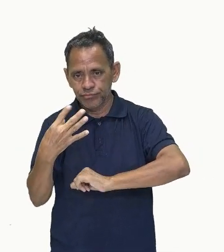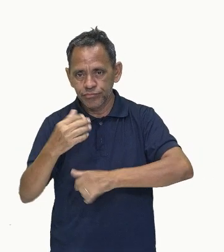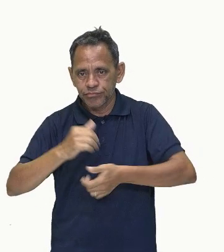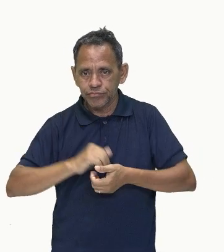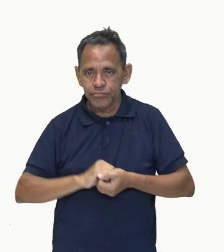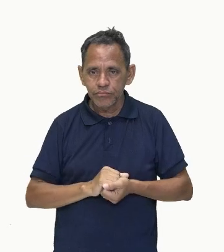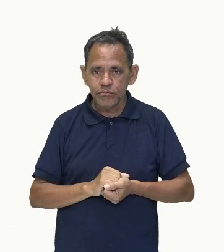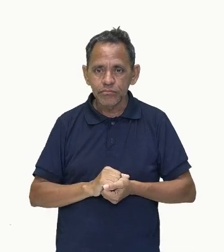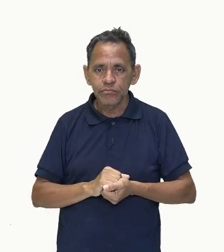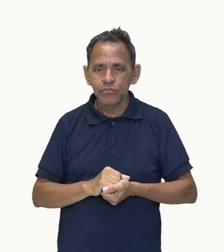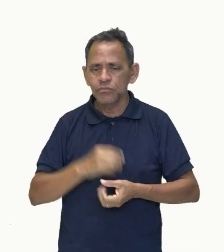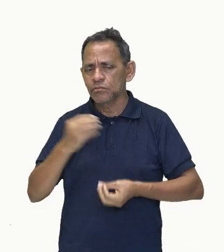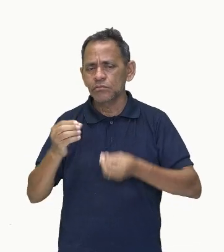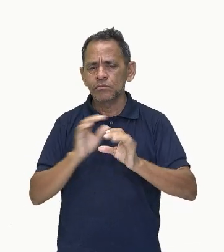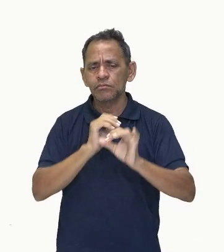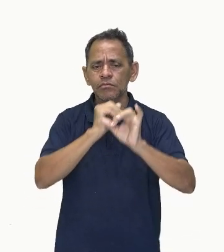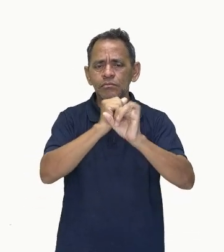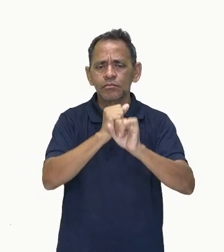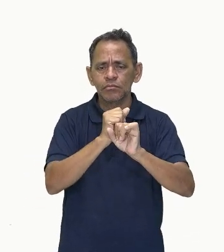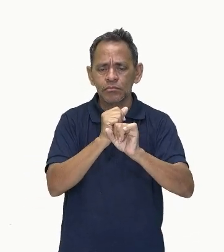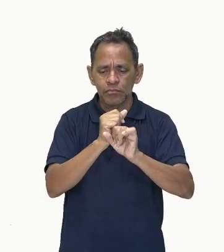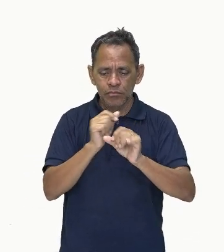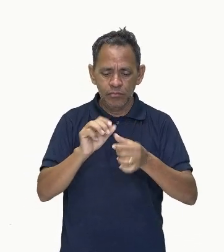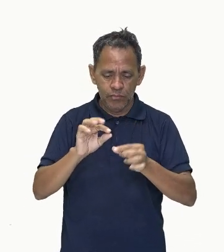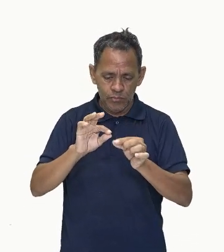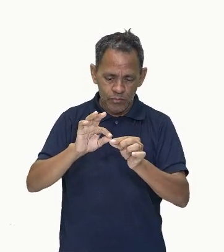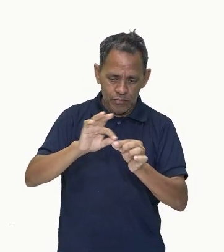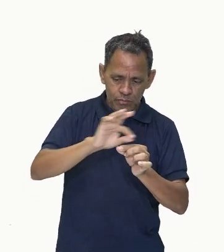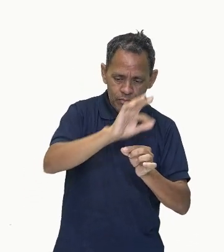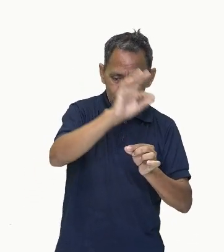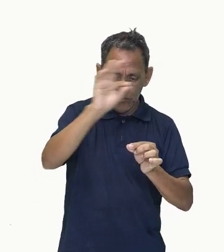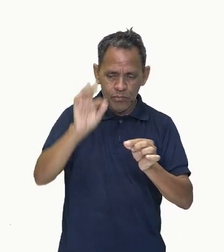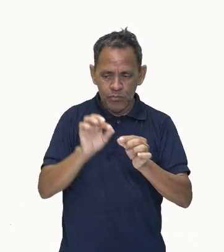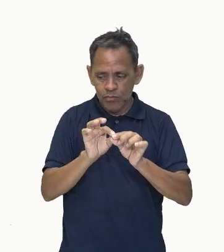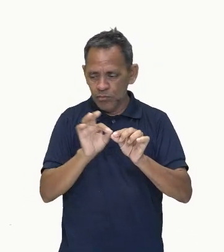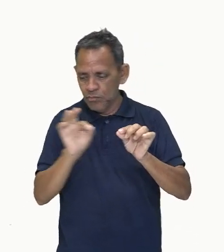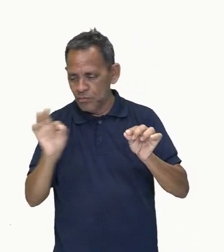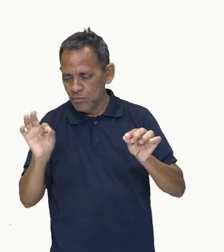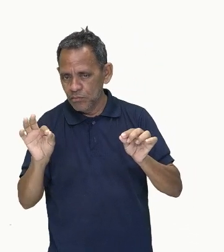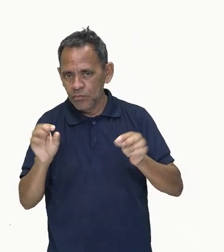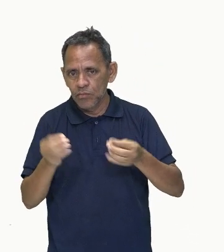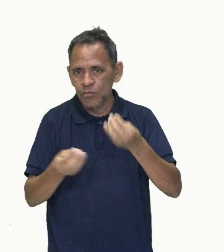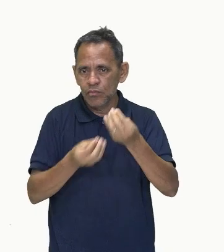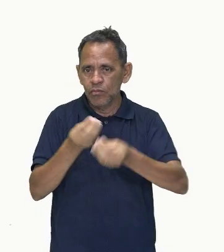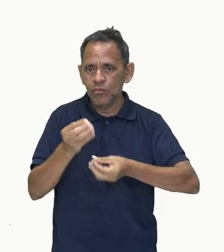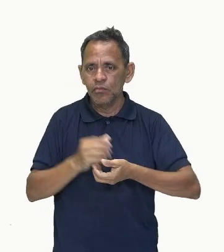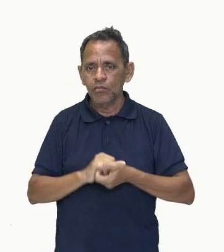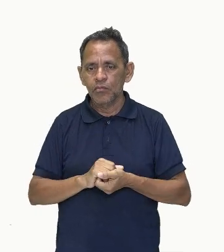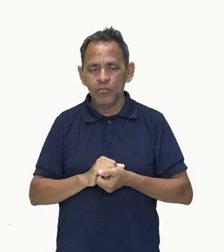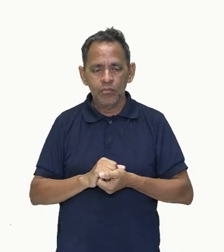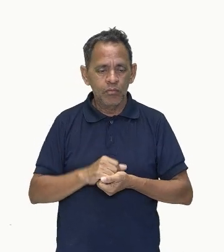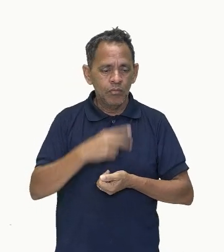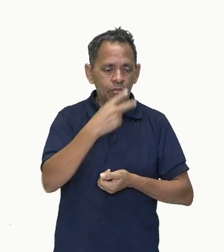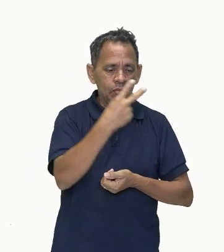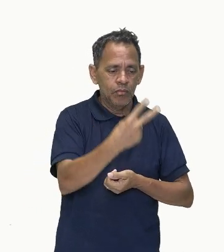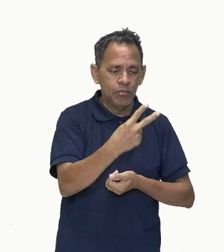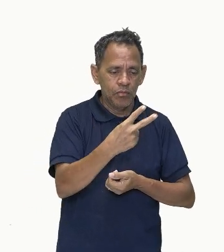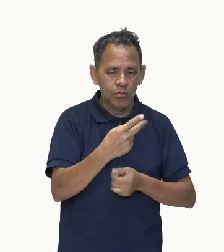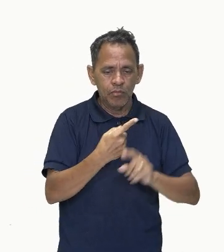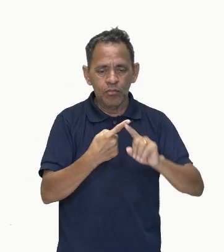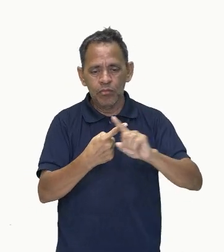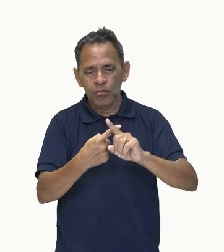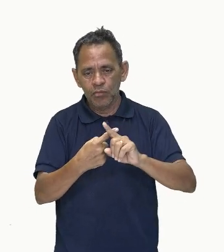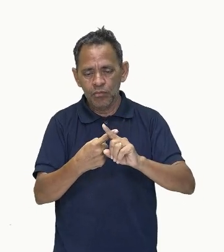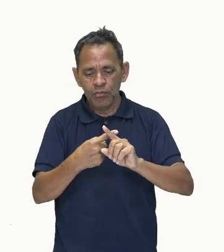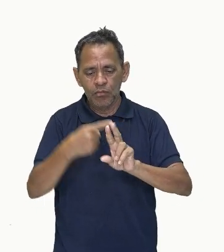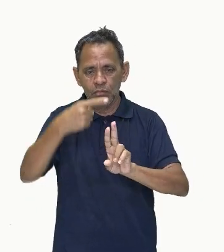o comprimento de qualquer circunferência, eu uso essa relação aqui, gente. O comprimento é igual a 2 vezes o valor de